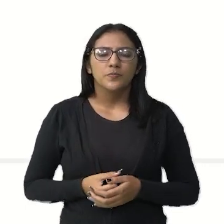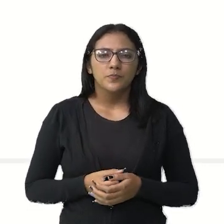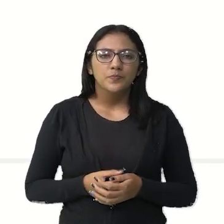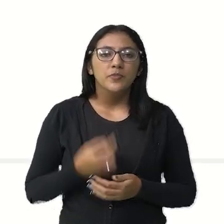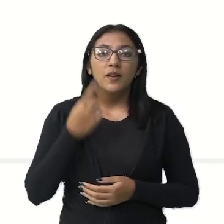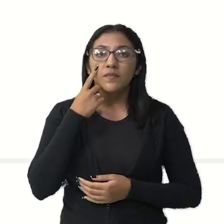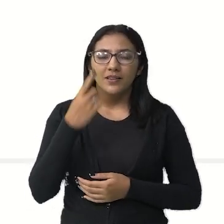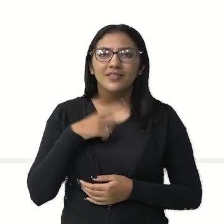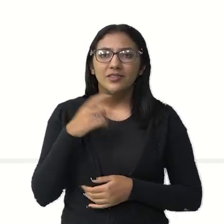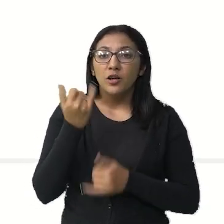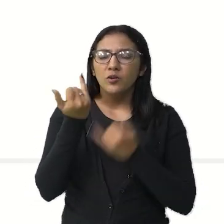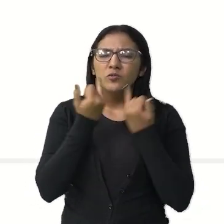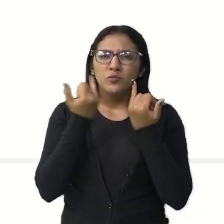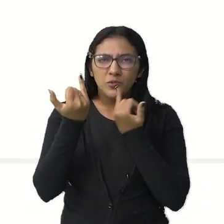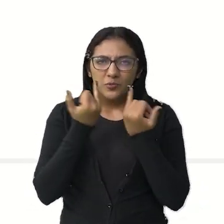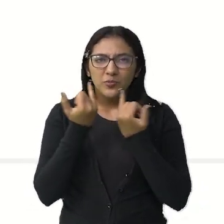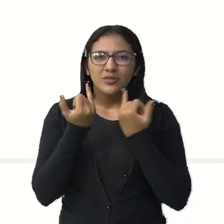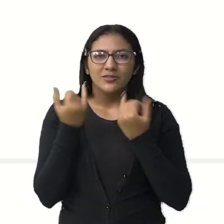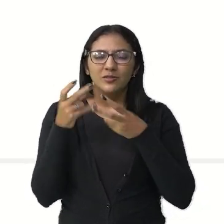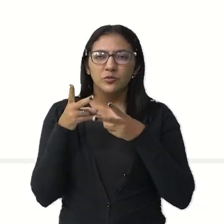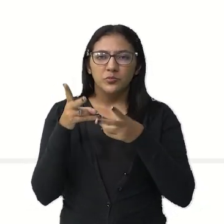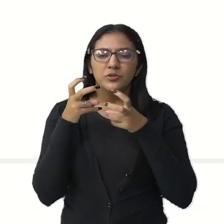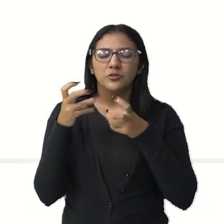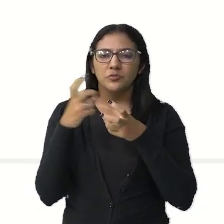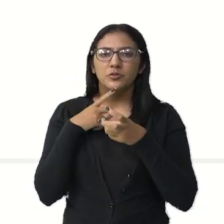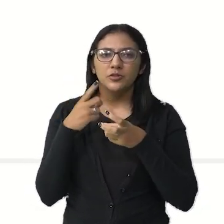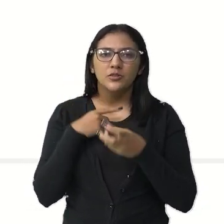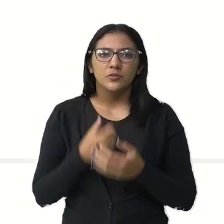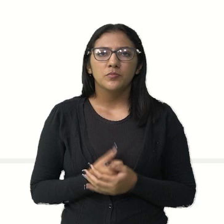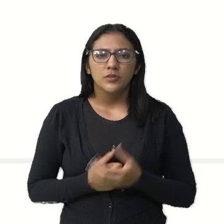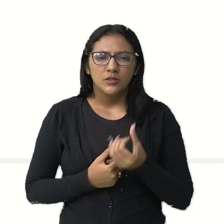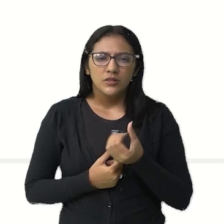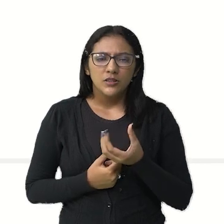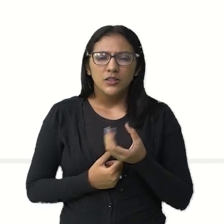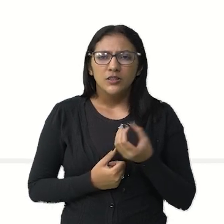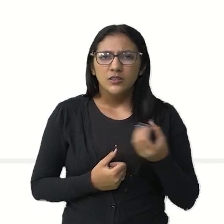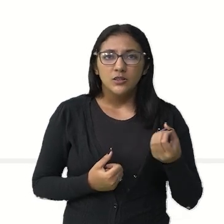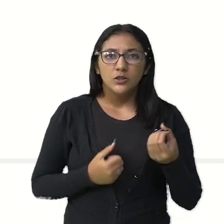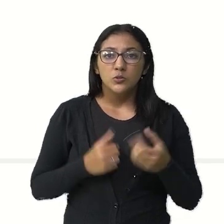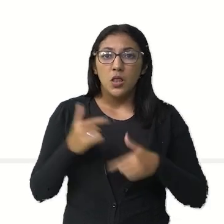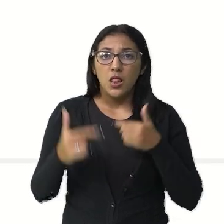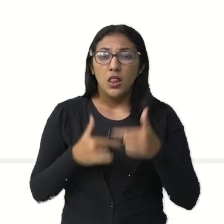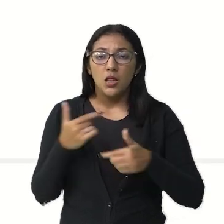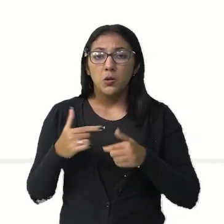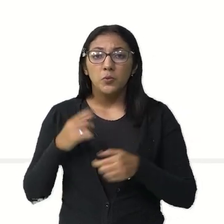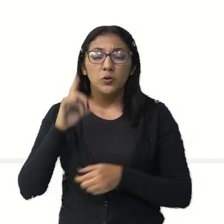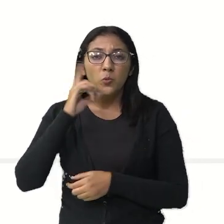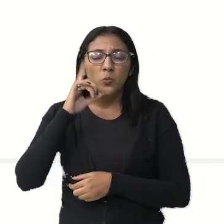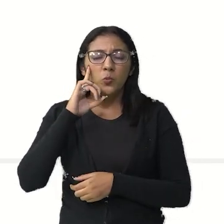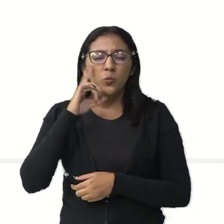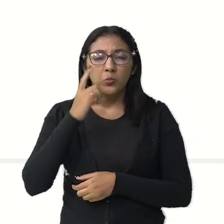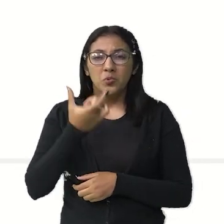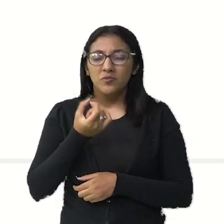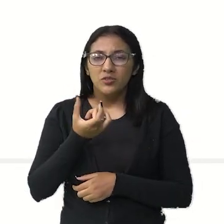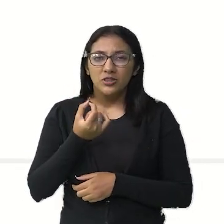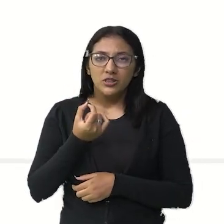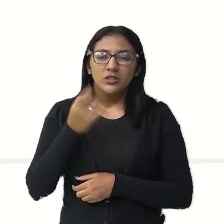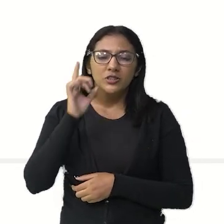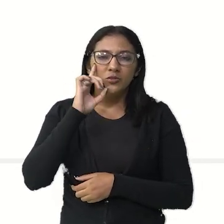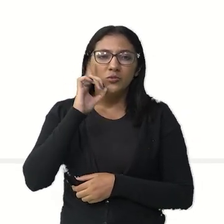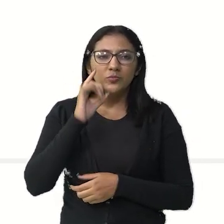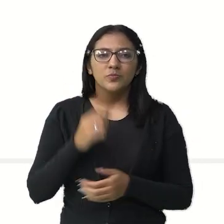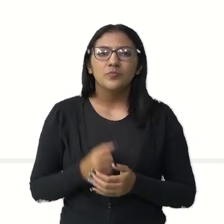da informação inicial que nós tivemos aí, né? Ele recebia R$600 por 20 dias, então em 6 dias, utilizando a regra de